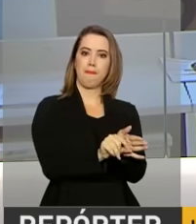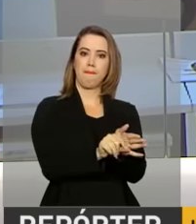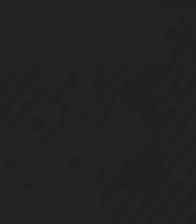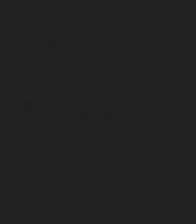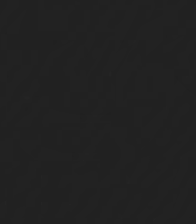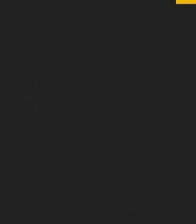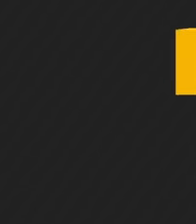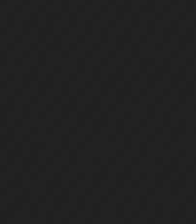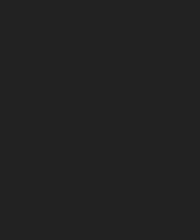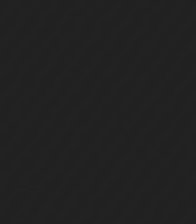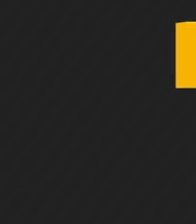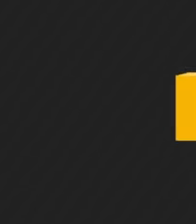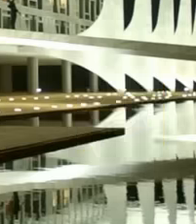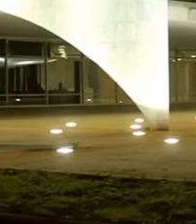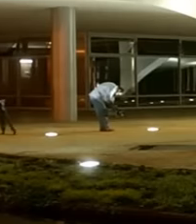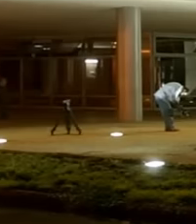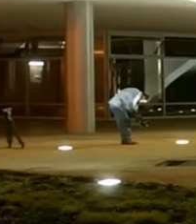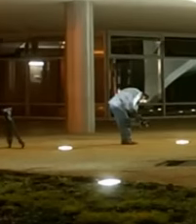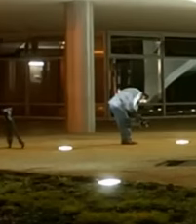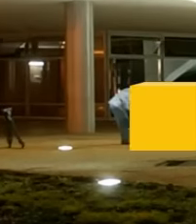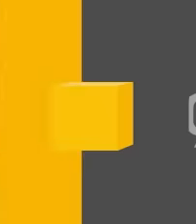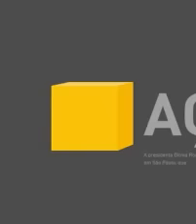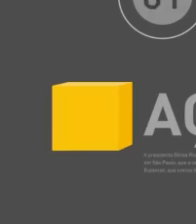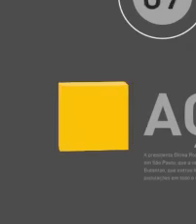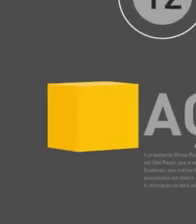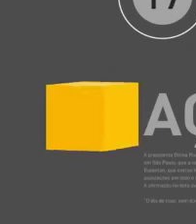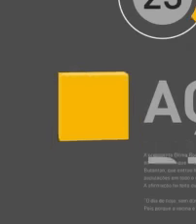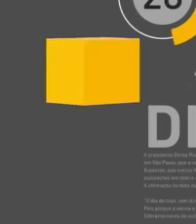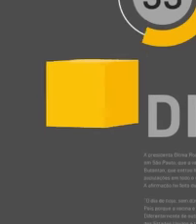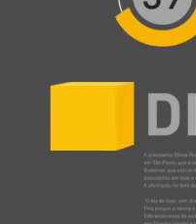sociais s